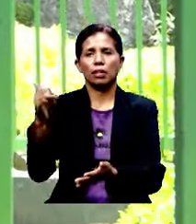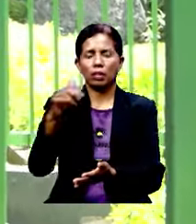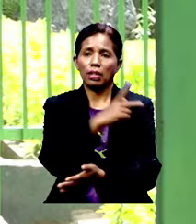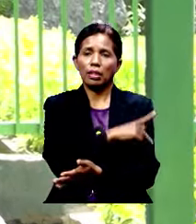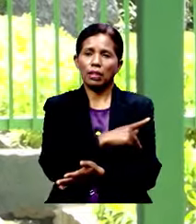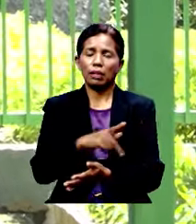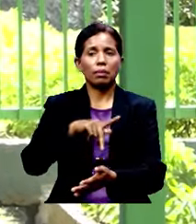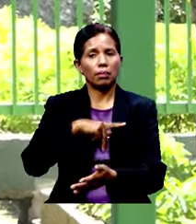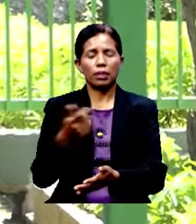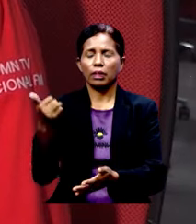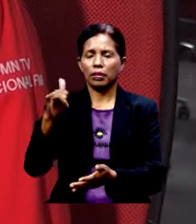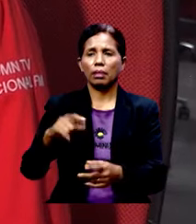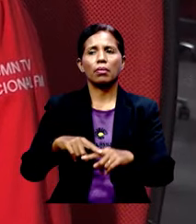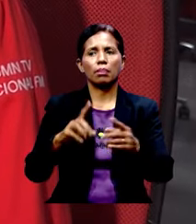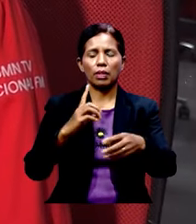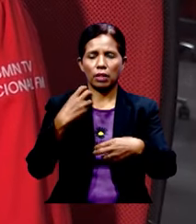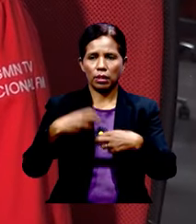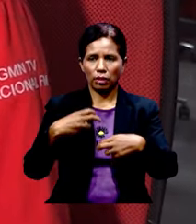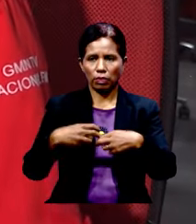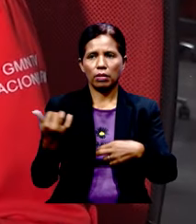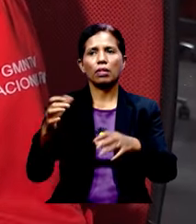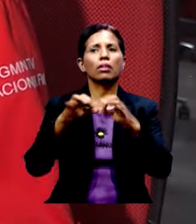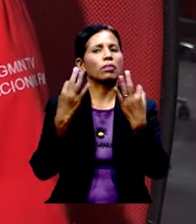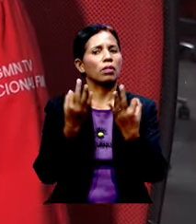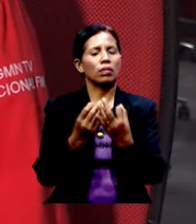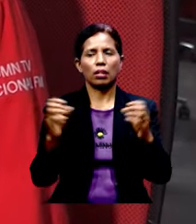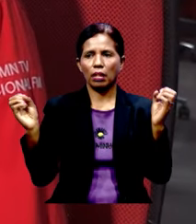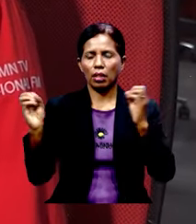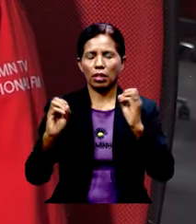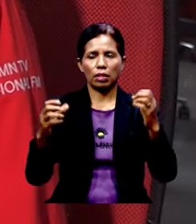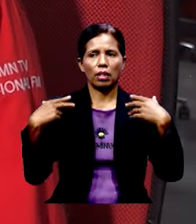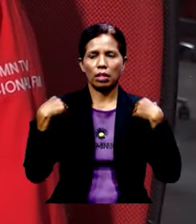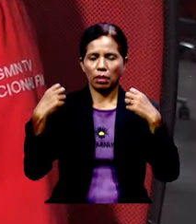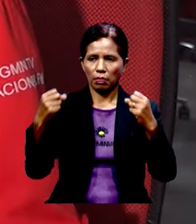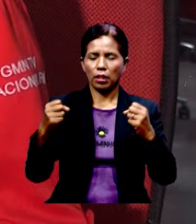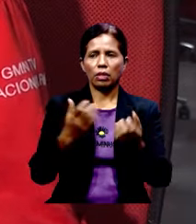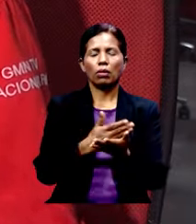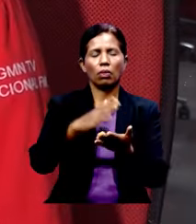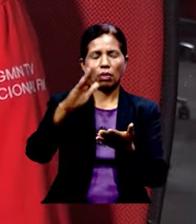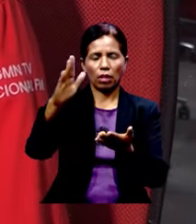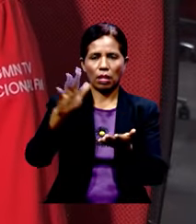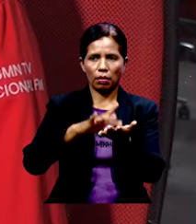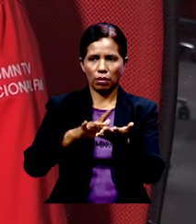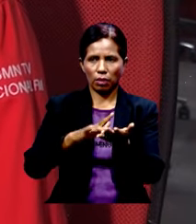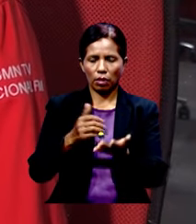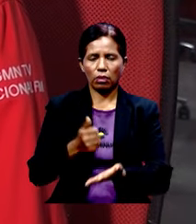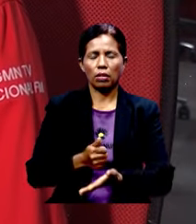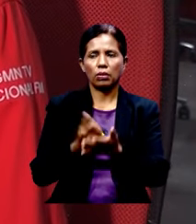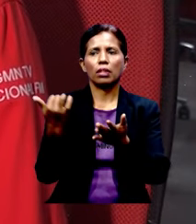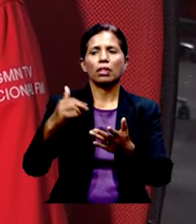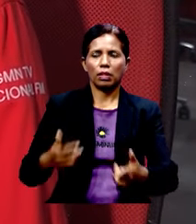be, sai desafio ba família siranebe la iha bit ato sosa ai moruk ato salva sirane vida.